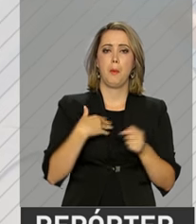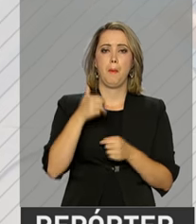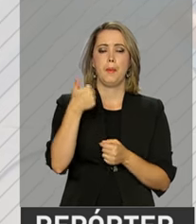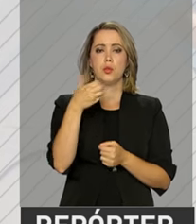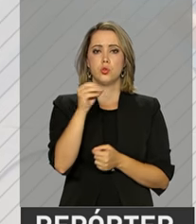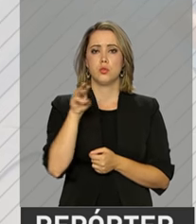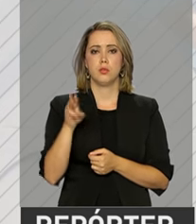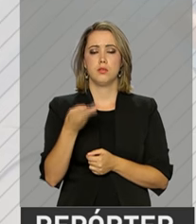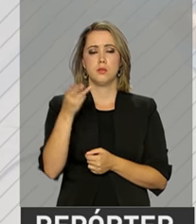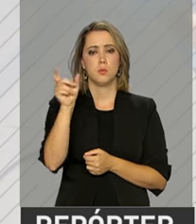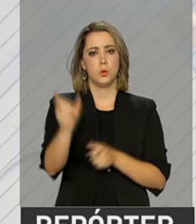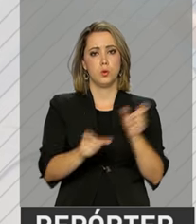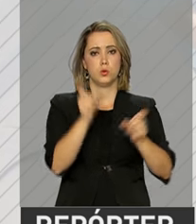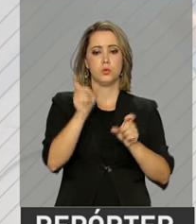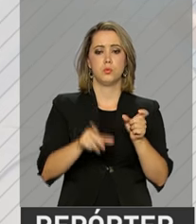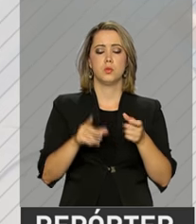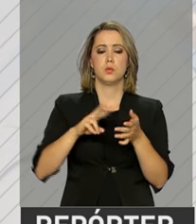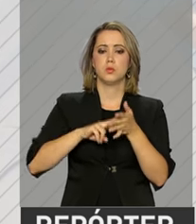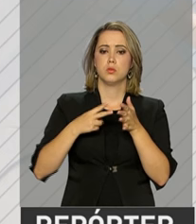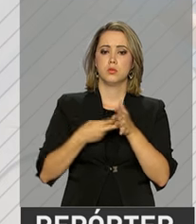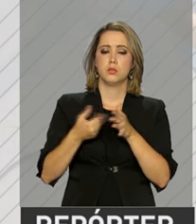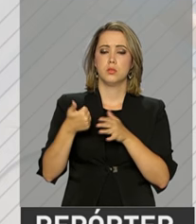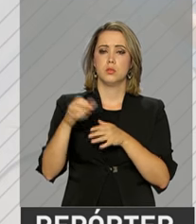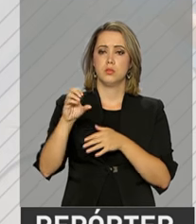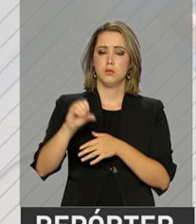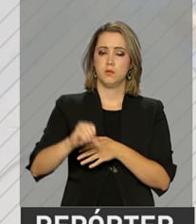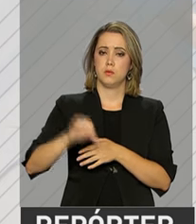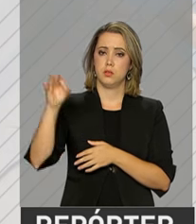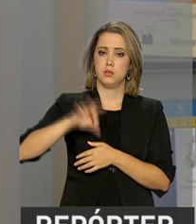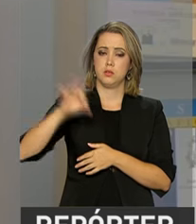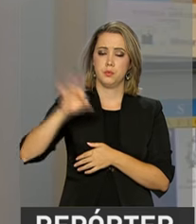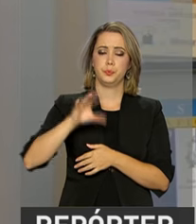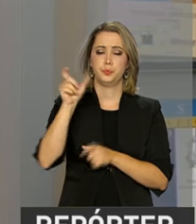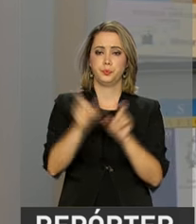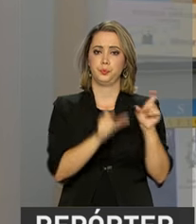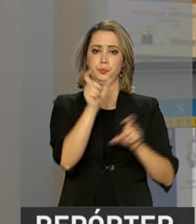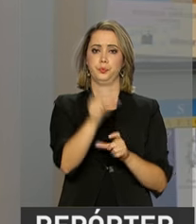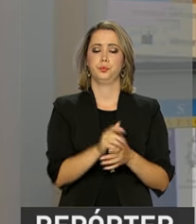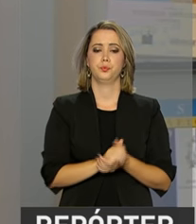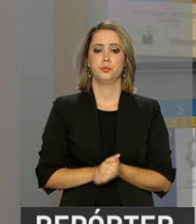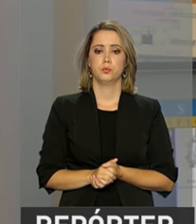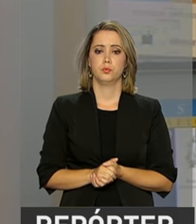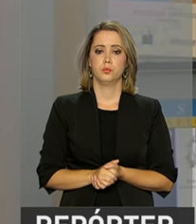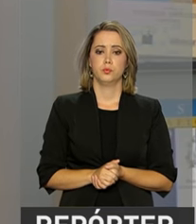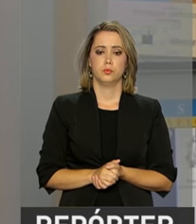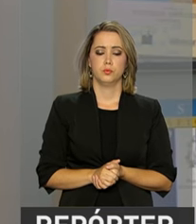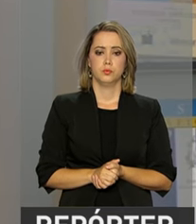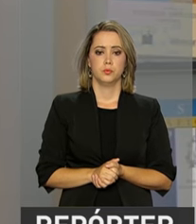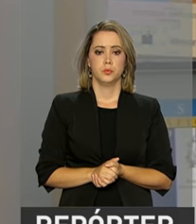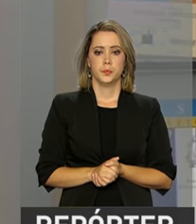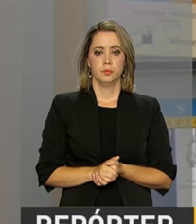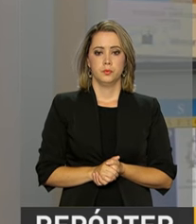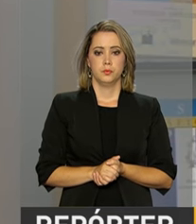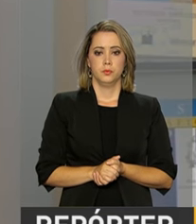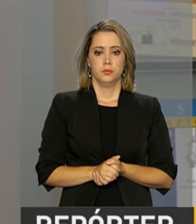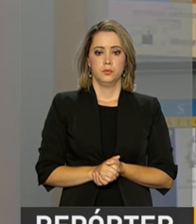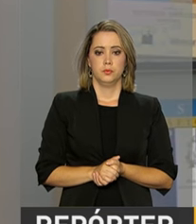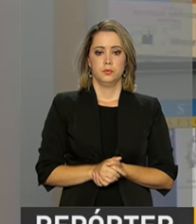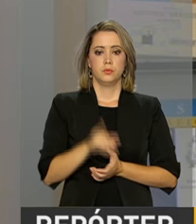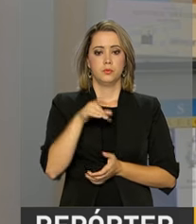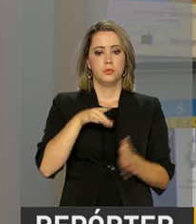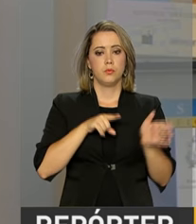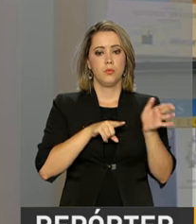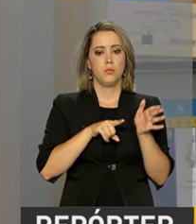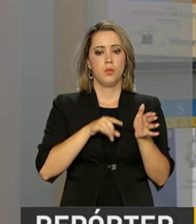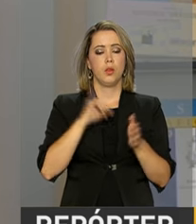o que representa quase 19% dos empregados analisados. É importante que o IBGE realize pesquisas como essa